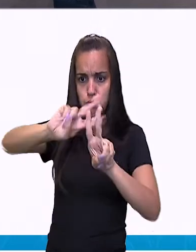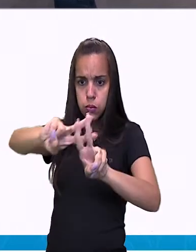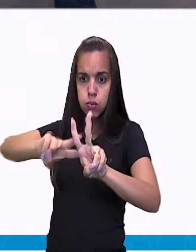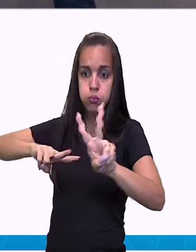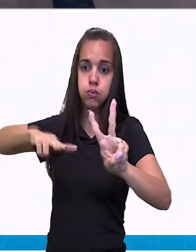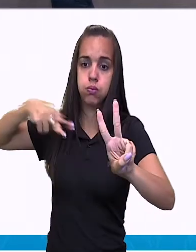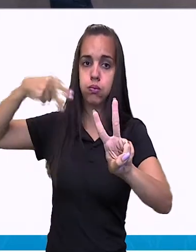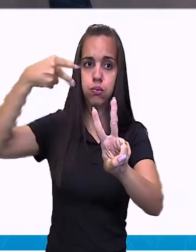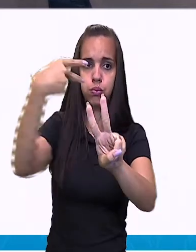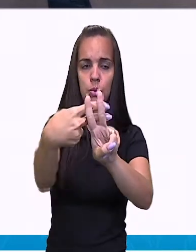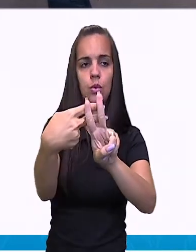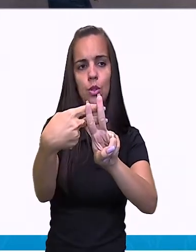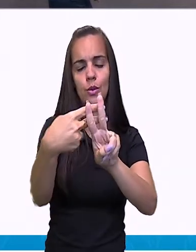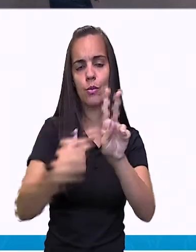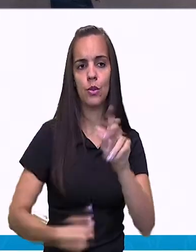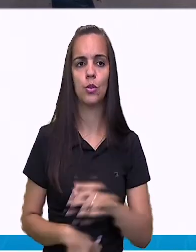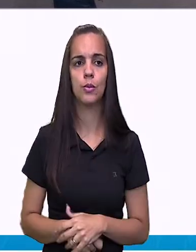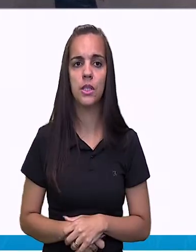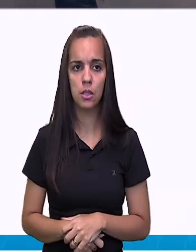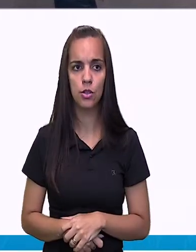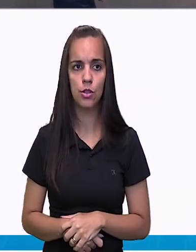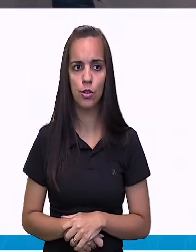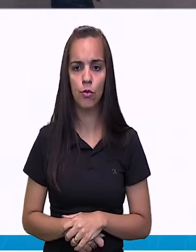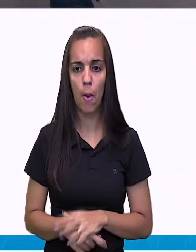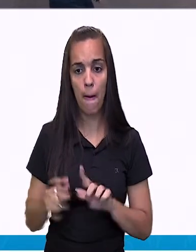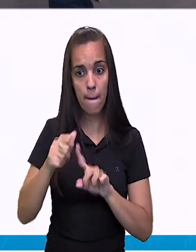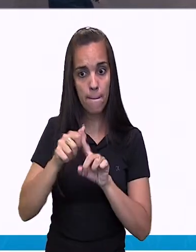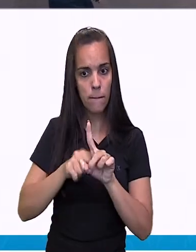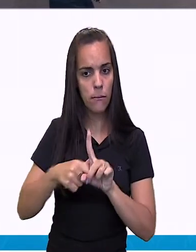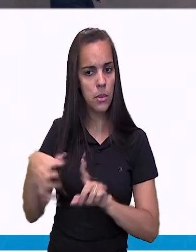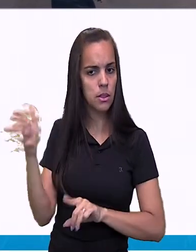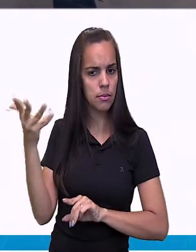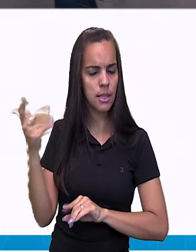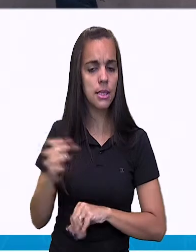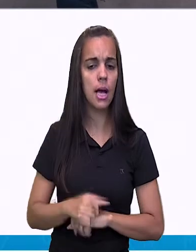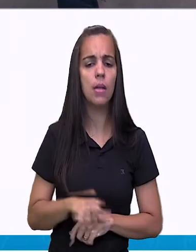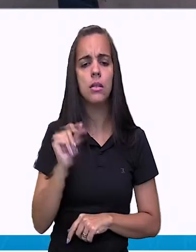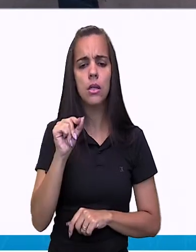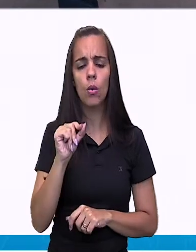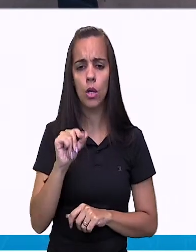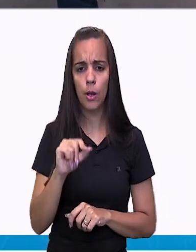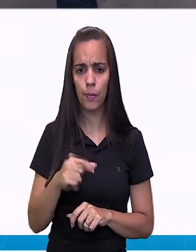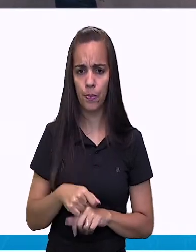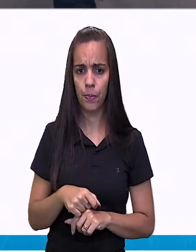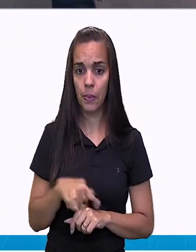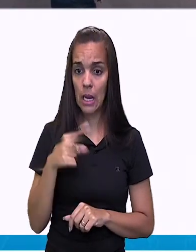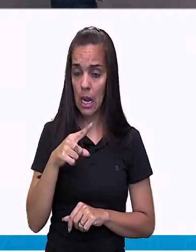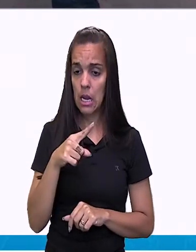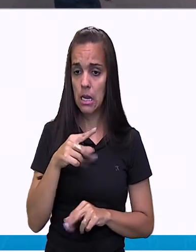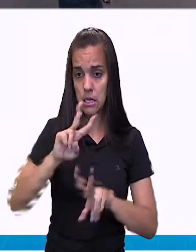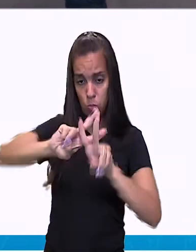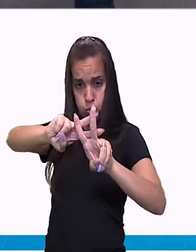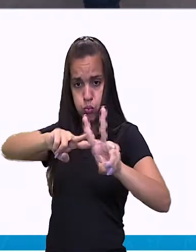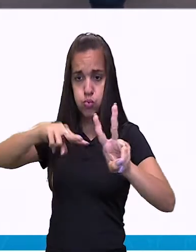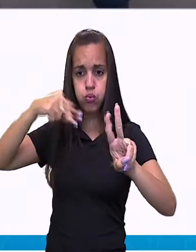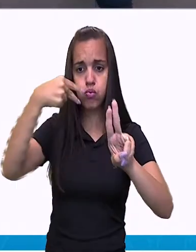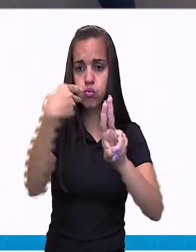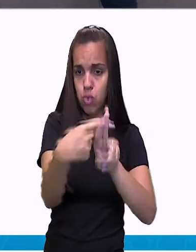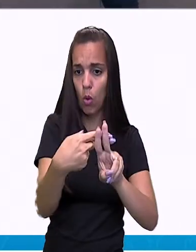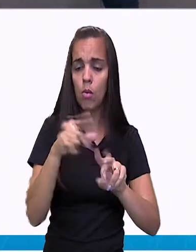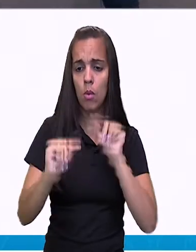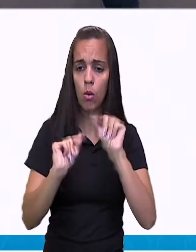valor de substantivo. A inflação subiu o dobro no mês